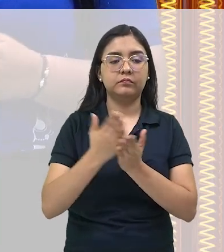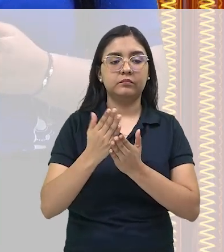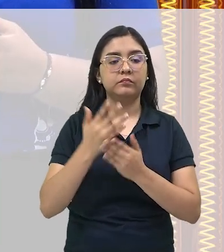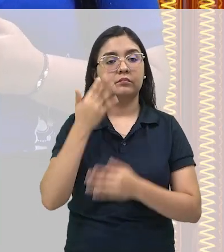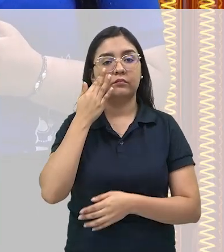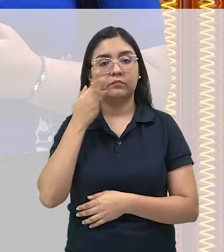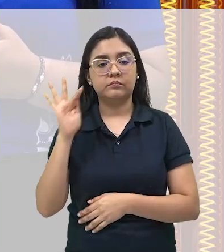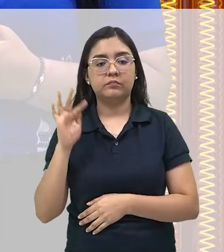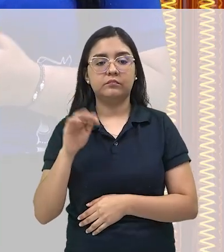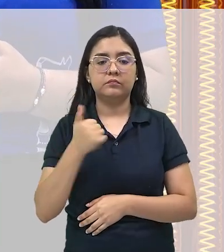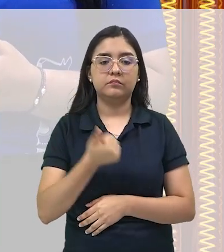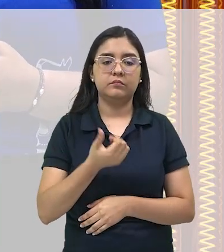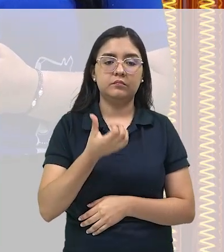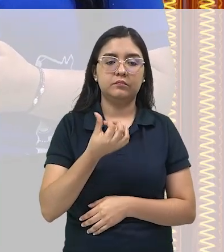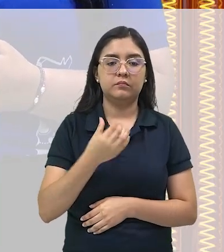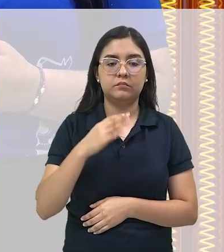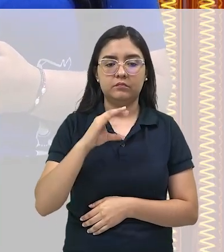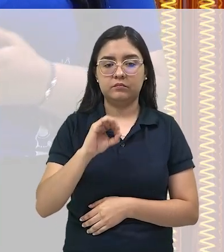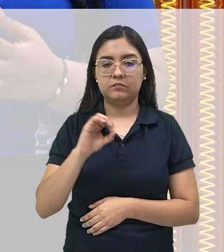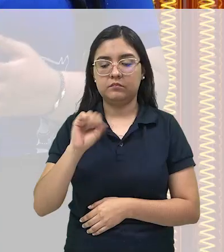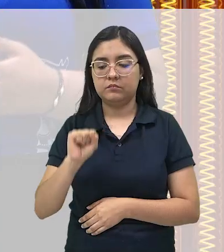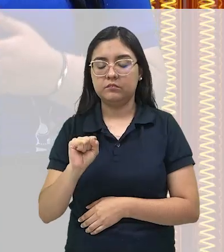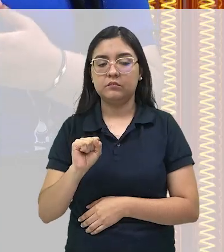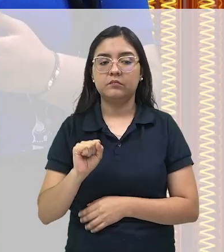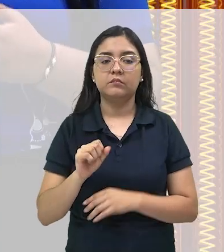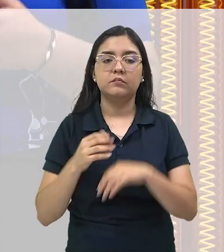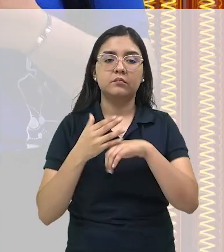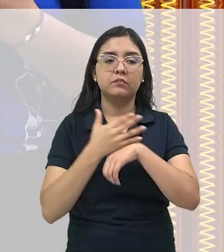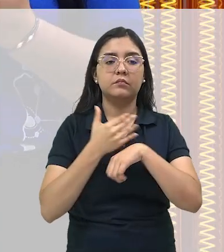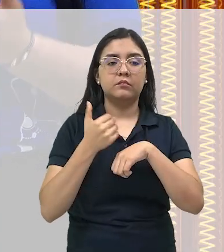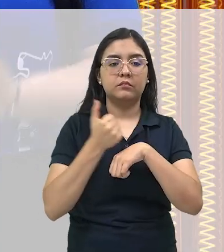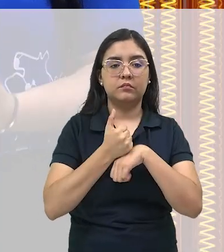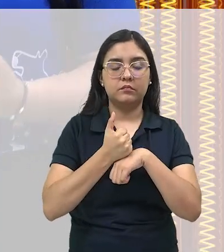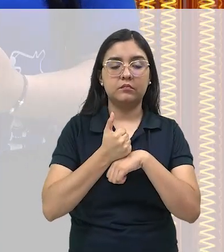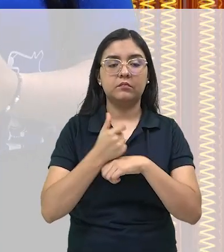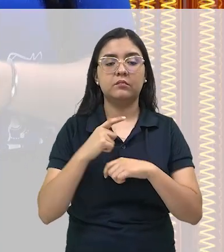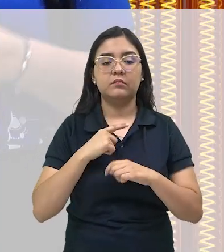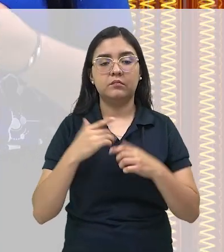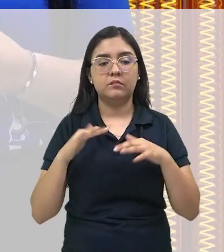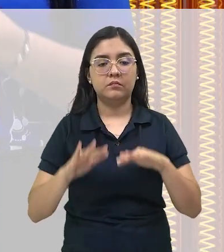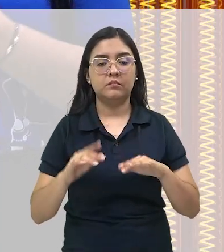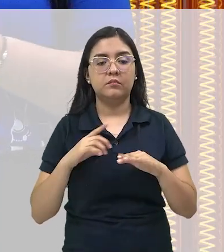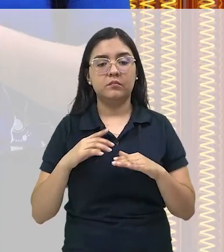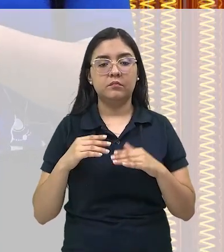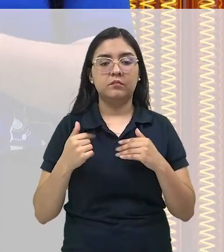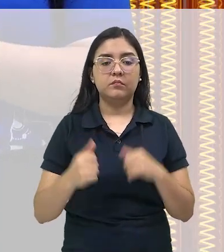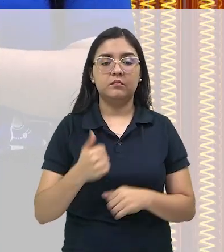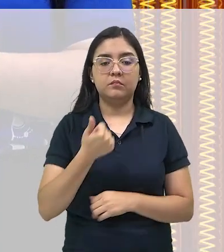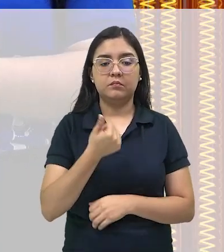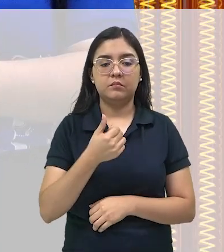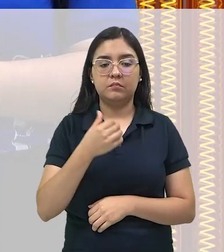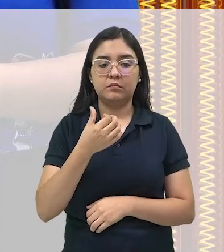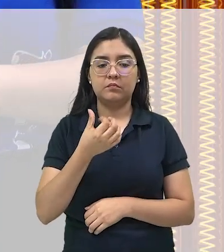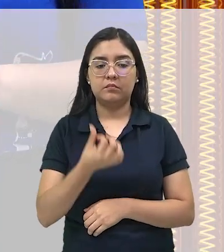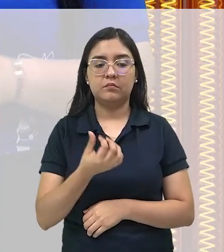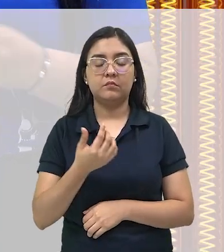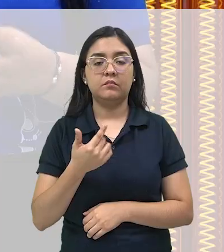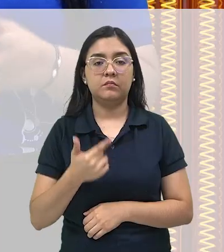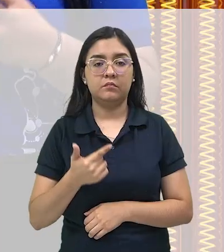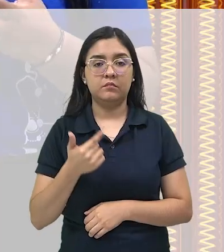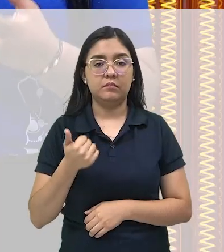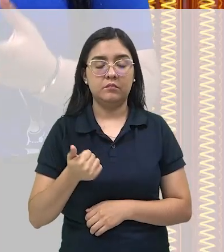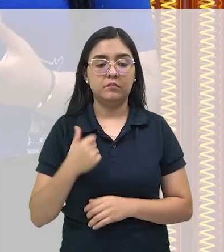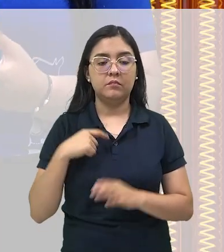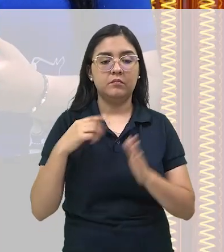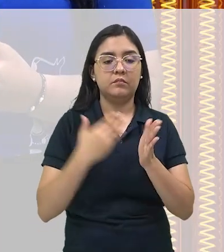França em 1608 e essas colônias inglesas já foram estabelecidas a partir de 1621, né,